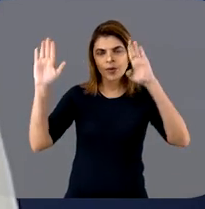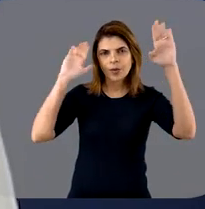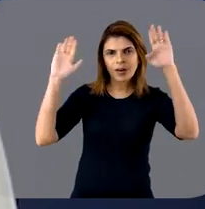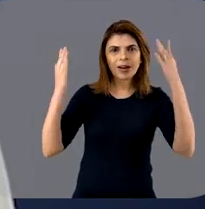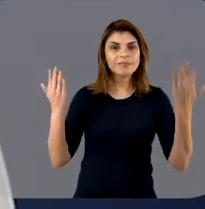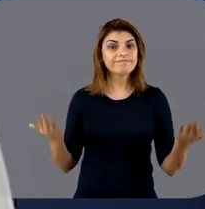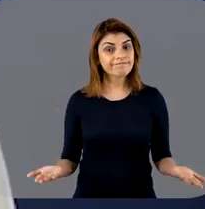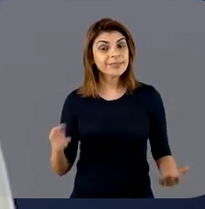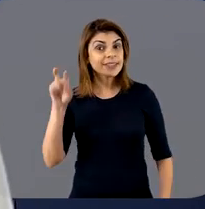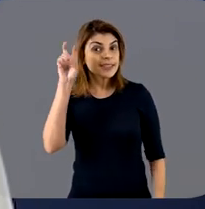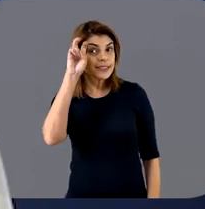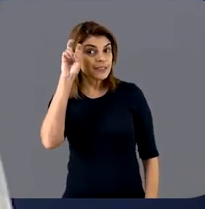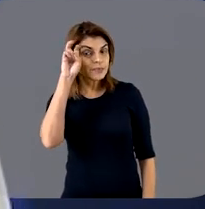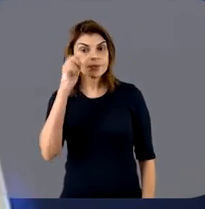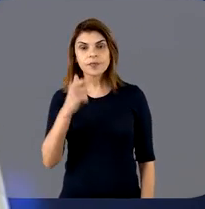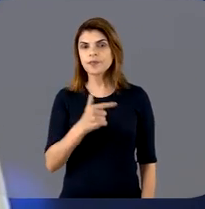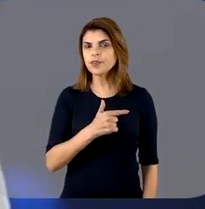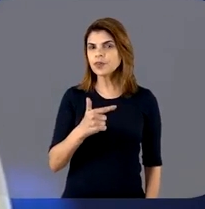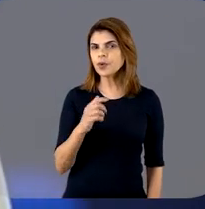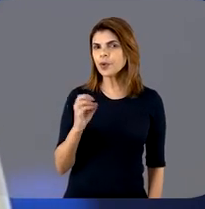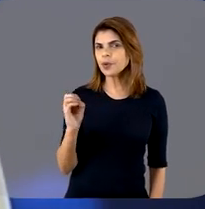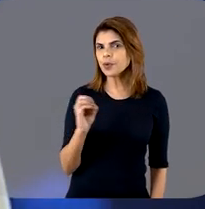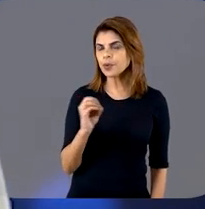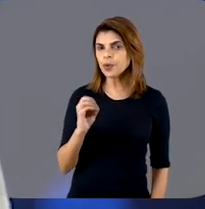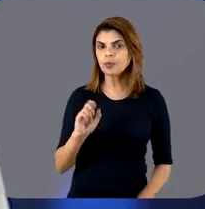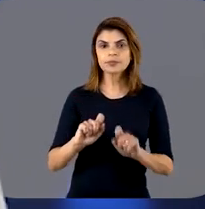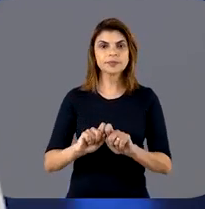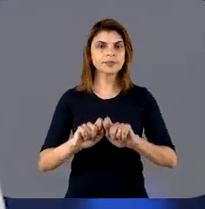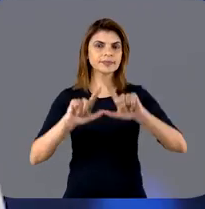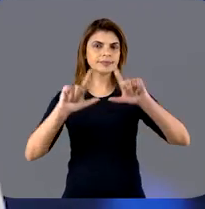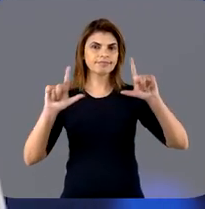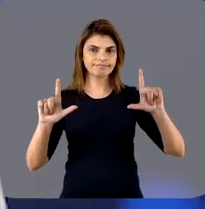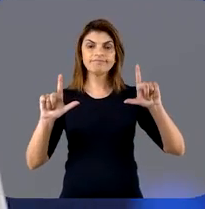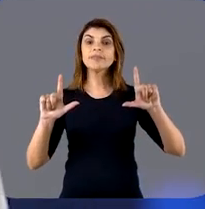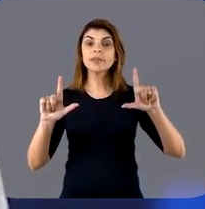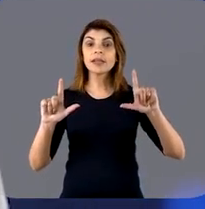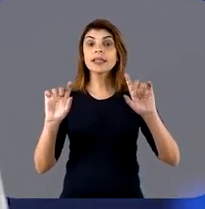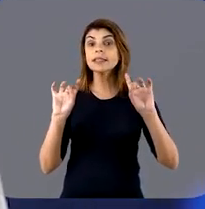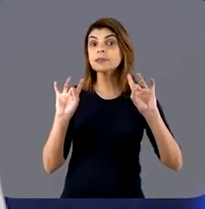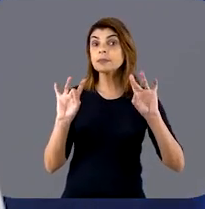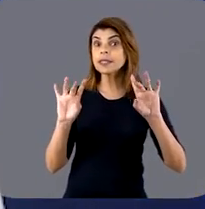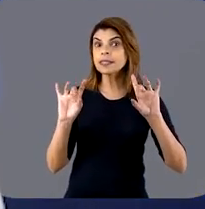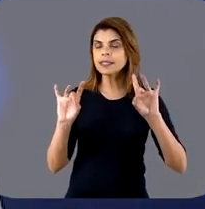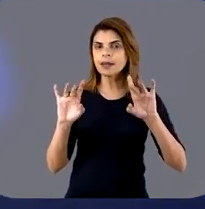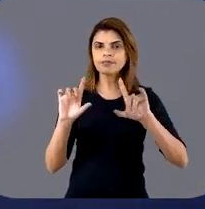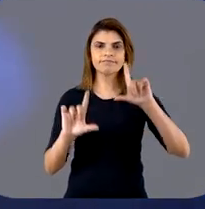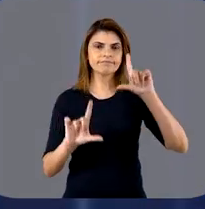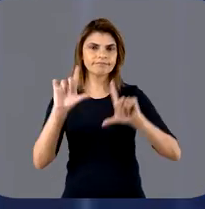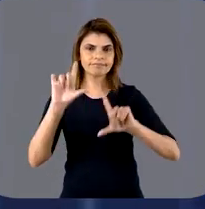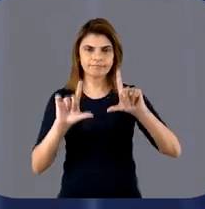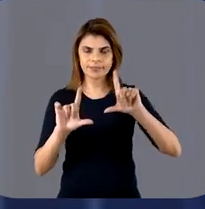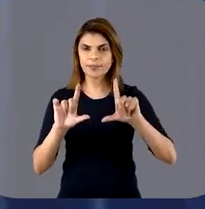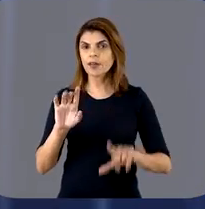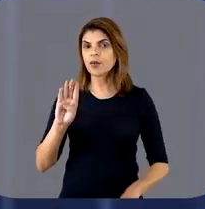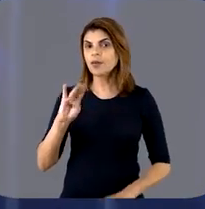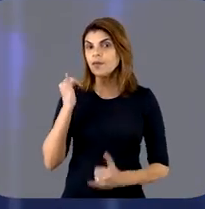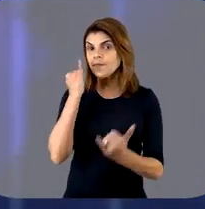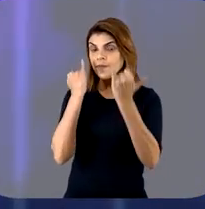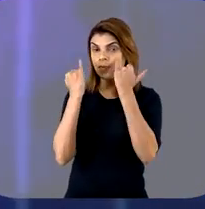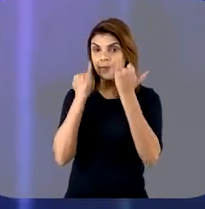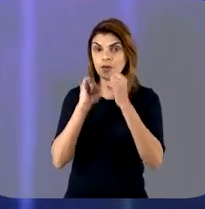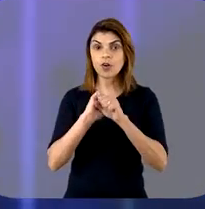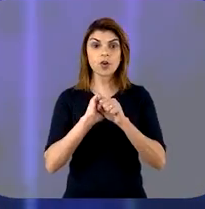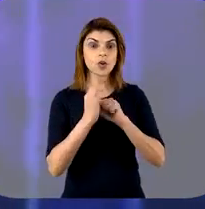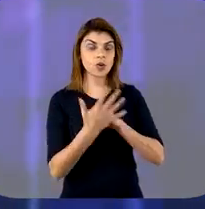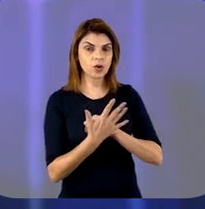Oi, gente. Quinta-feira, dia 22 de outubro, está no ar uma edição especial do Boletim Corona. Seguimos com